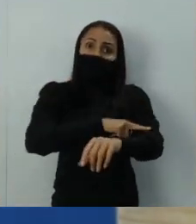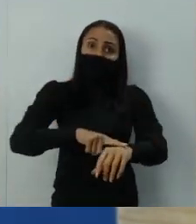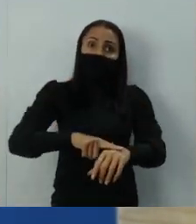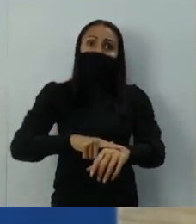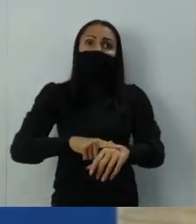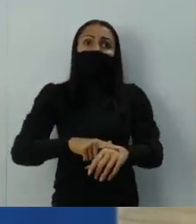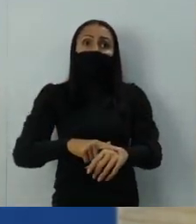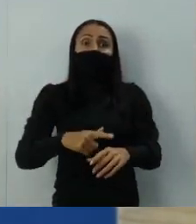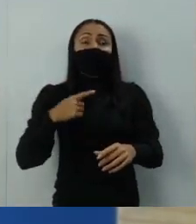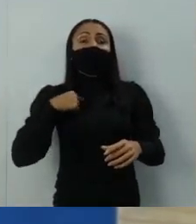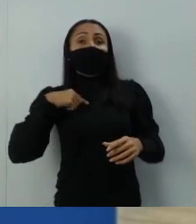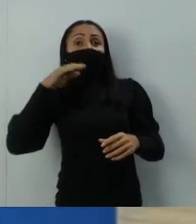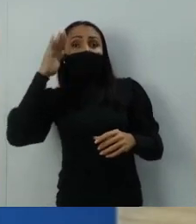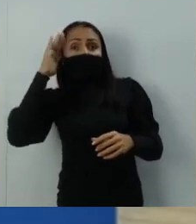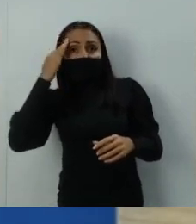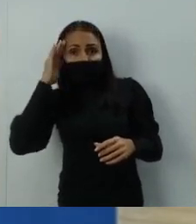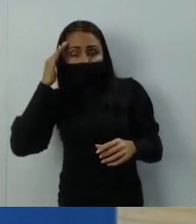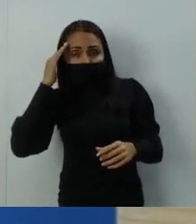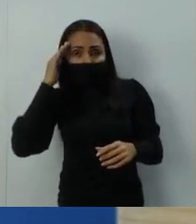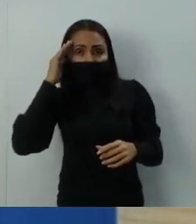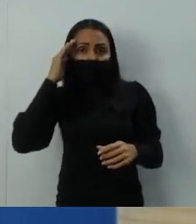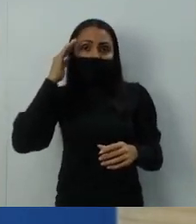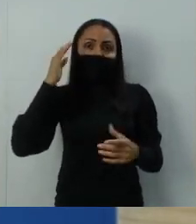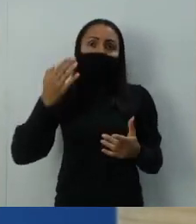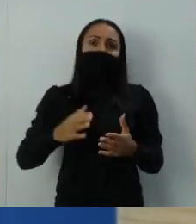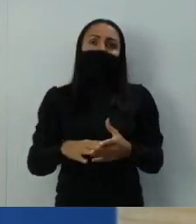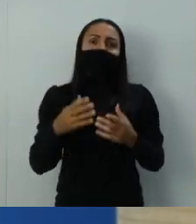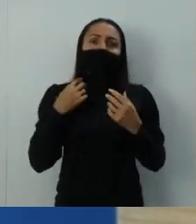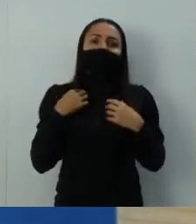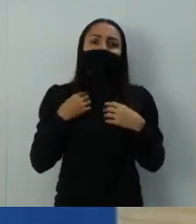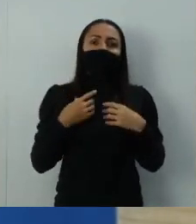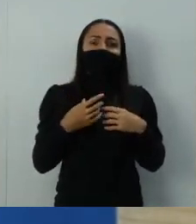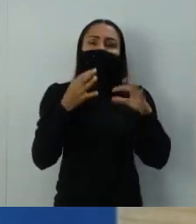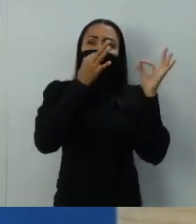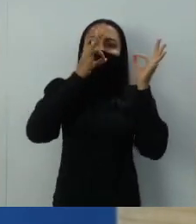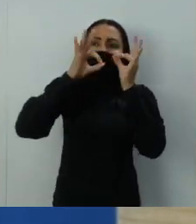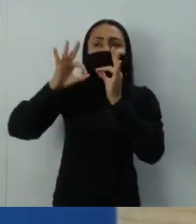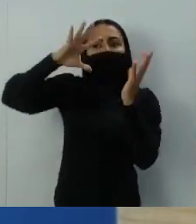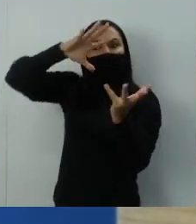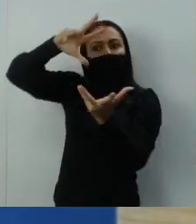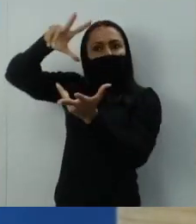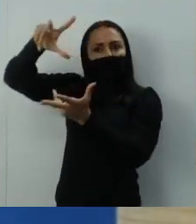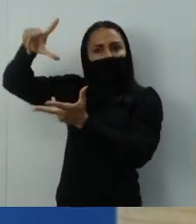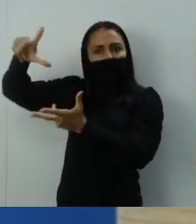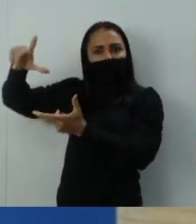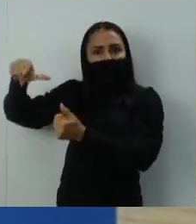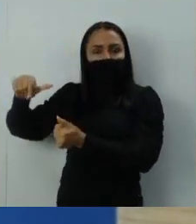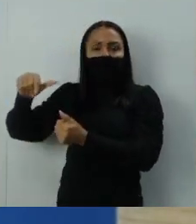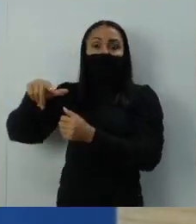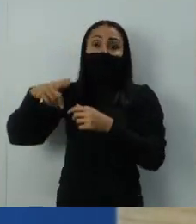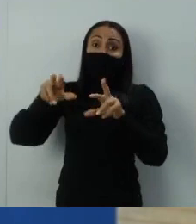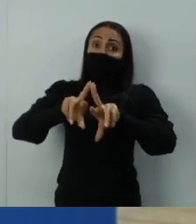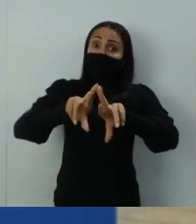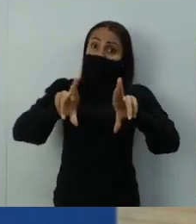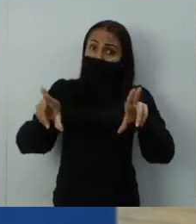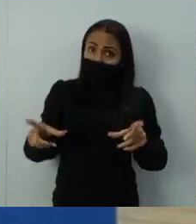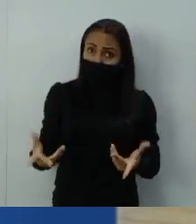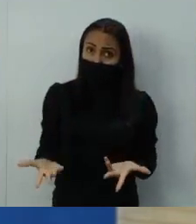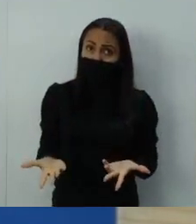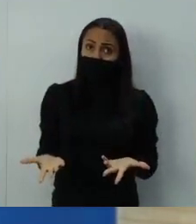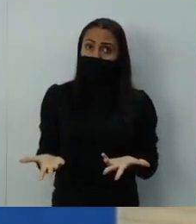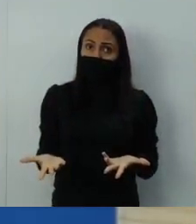entendamos ou venhamos a olhar o mundo que está ao nosso redor de uma maneira diferente. Certo?